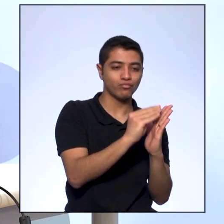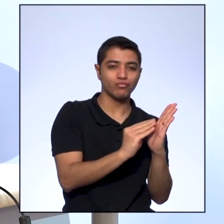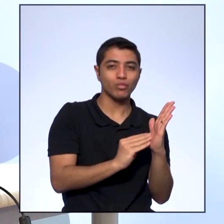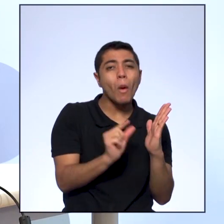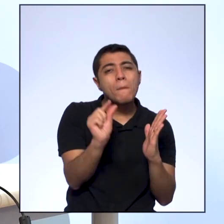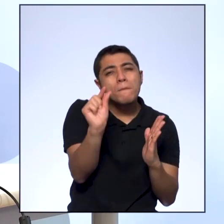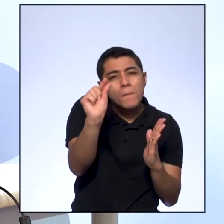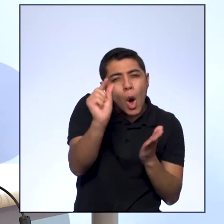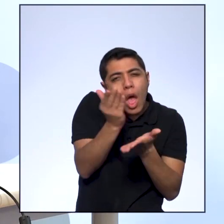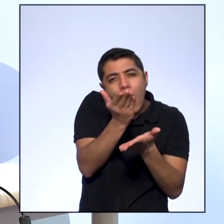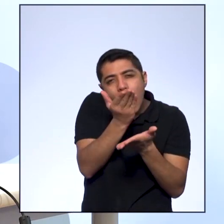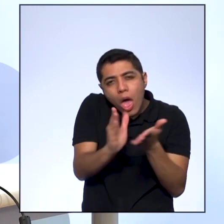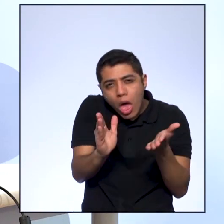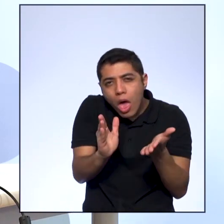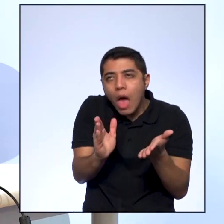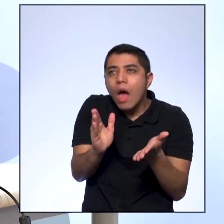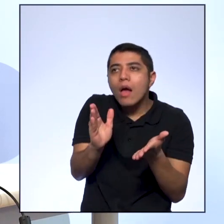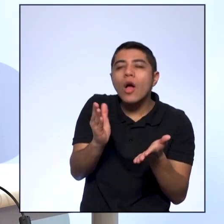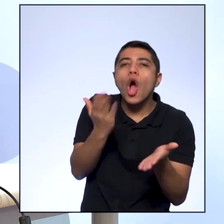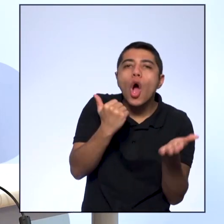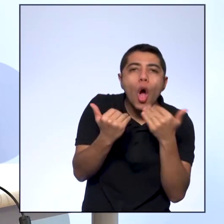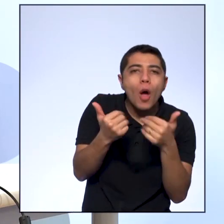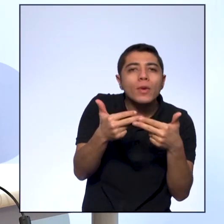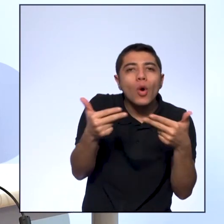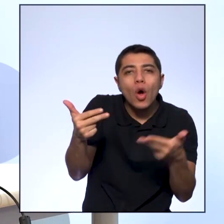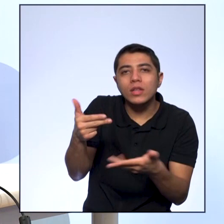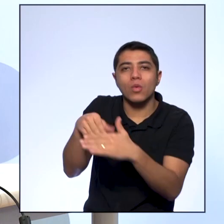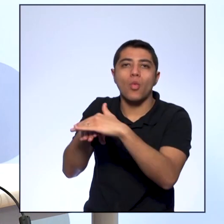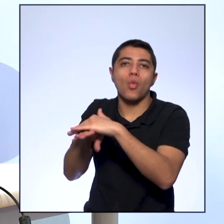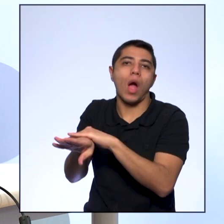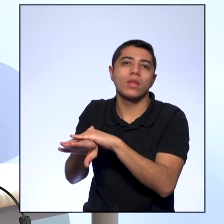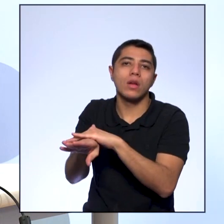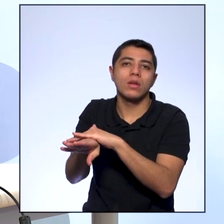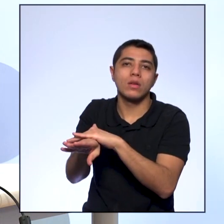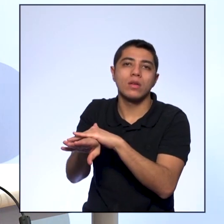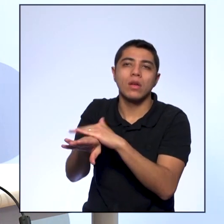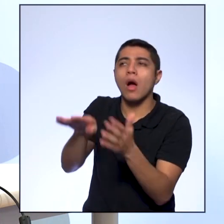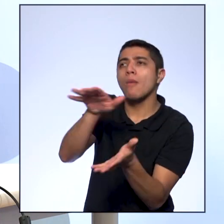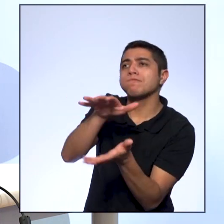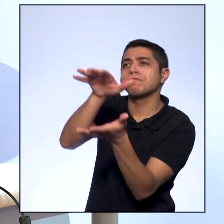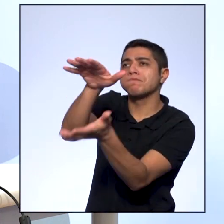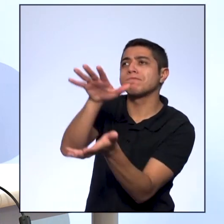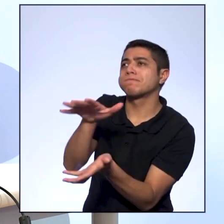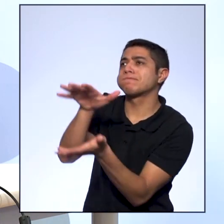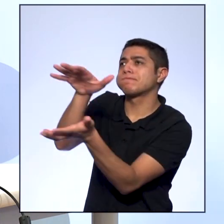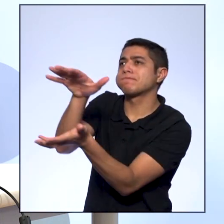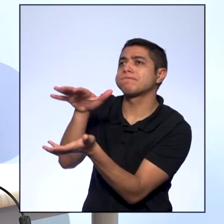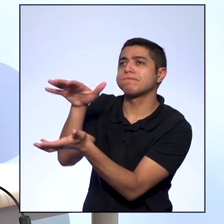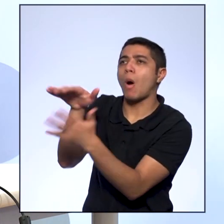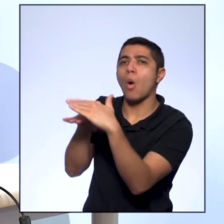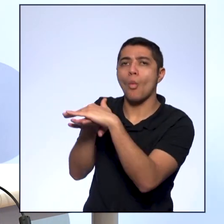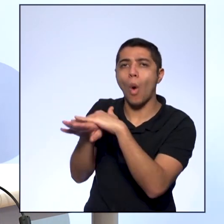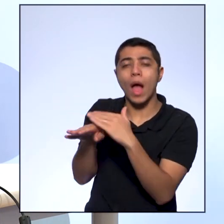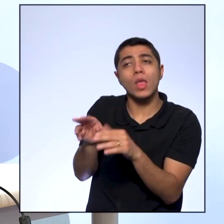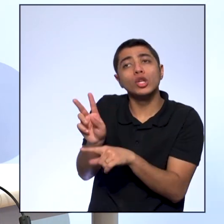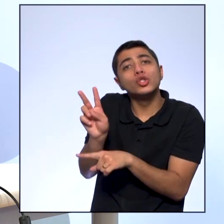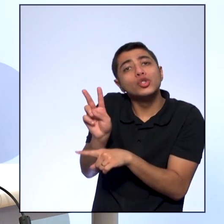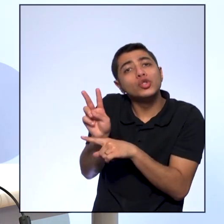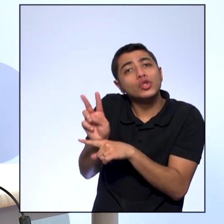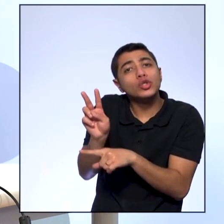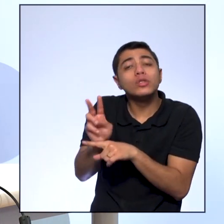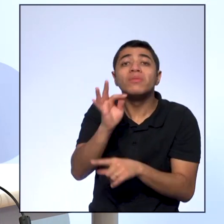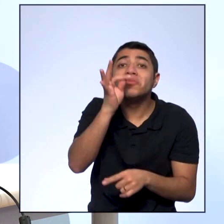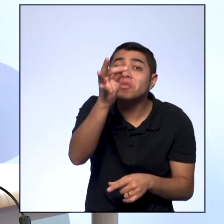coisas armazenadas, produtos armazenados para garantir uma distribuição futura ali para o povo não ficar desamparado